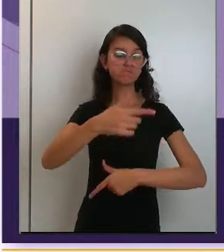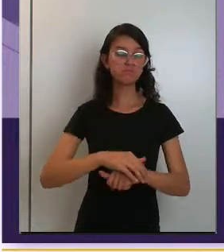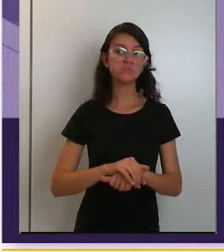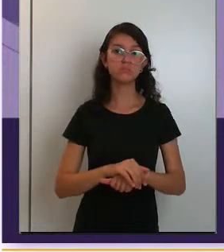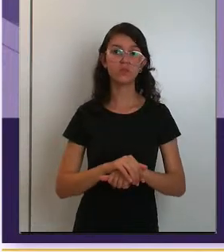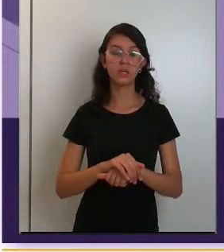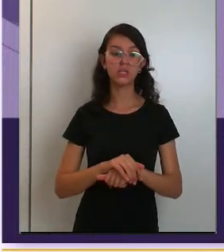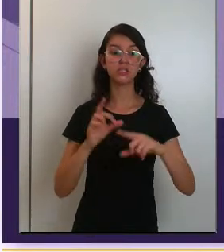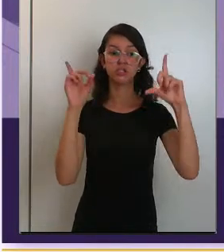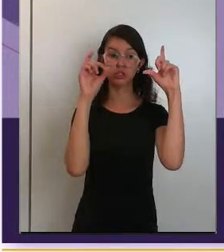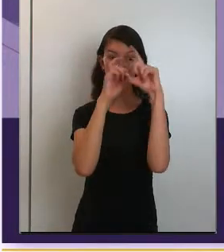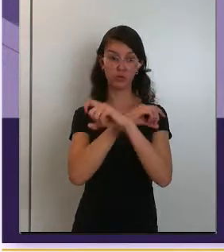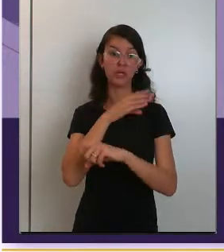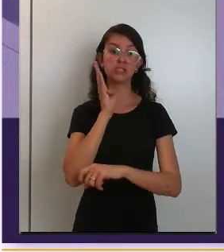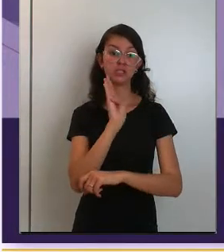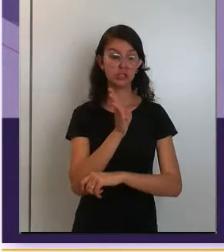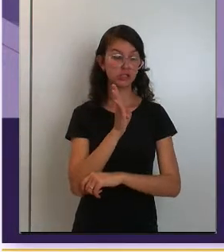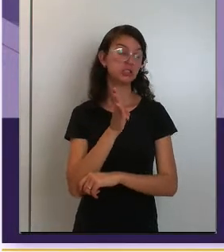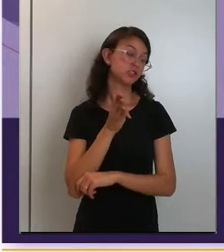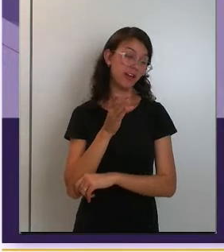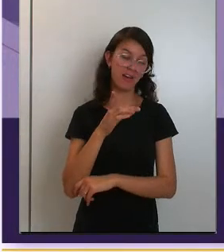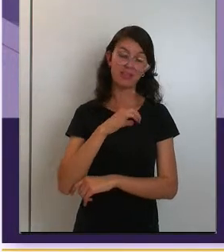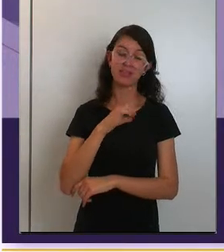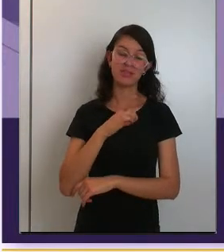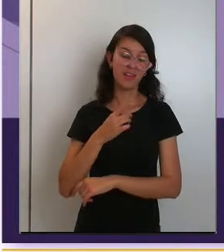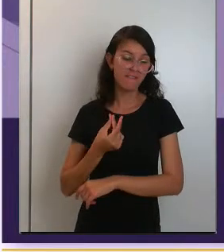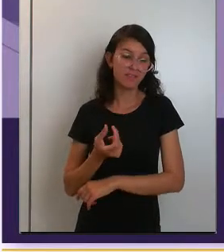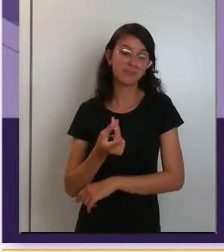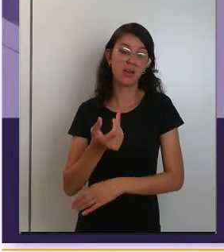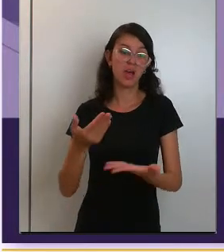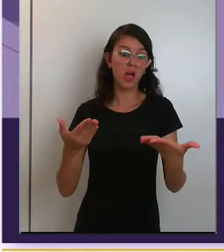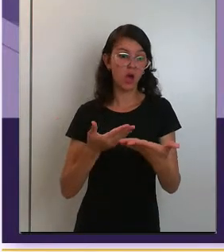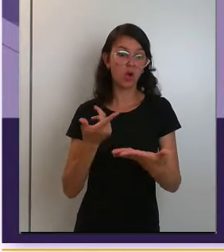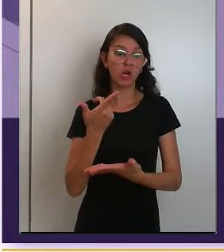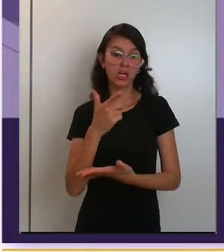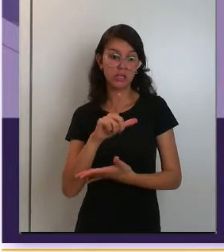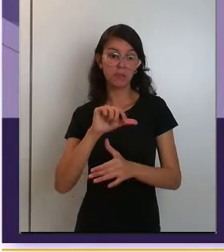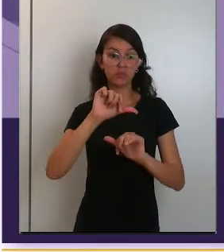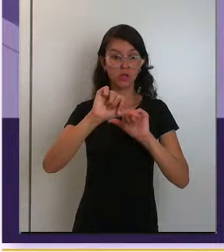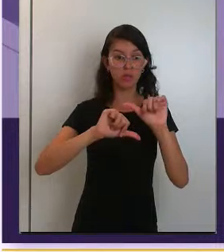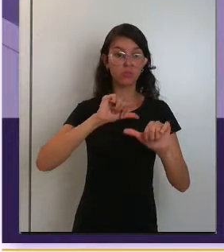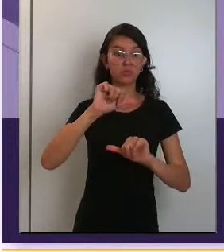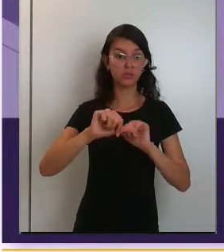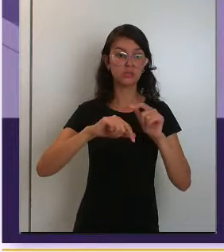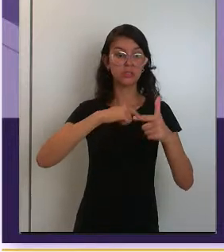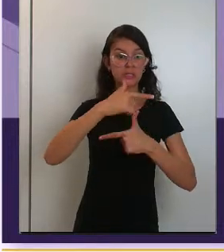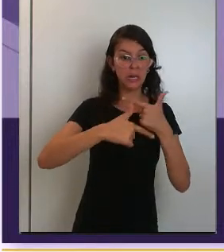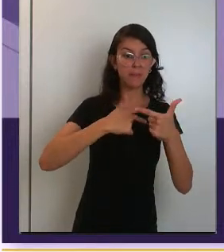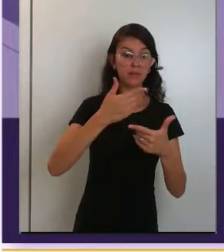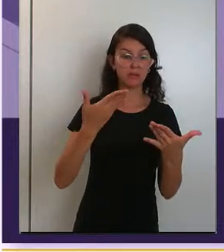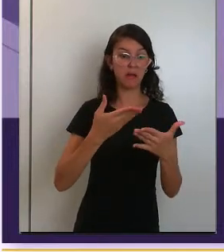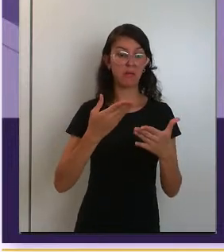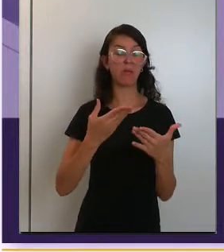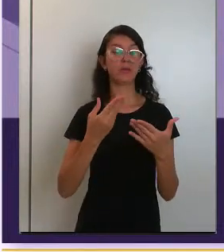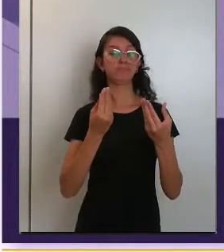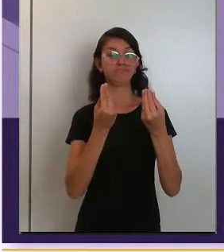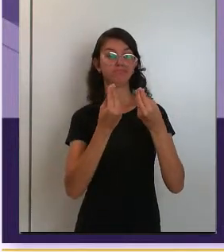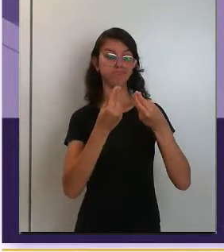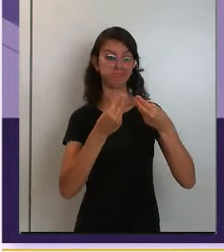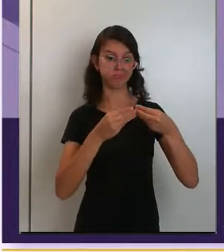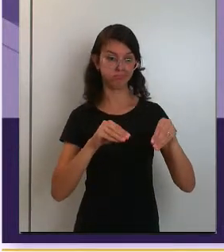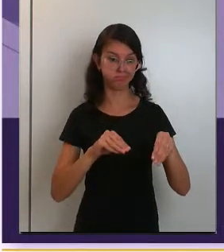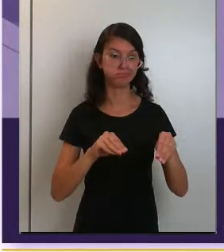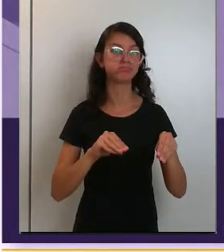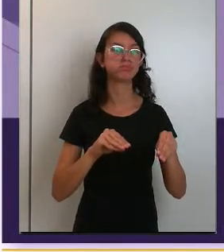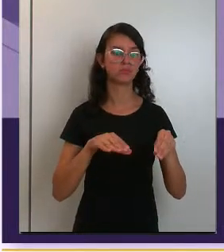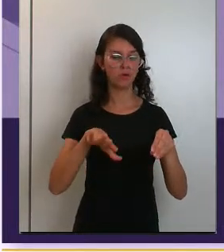dificuldade já existiu sempre, né? Ela se tornou ainda maior depois da reforma trabalhista, que precarizou muitos trabalhos, fragilizou muito